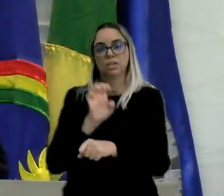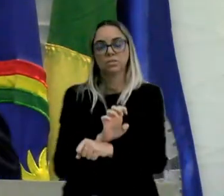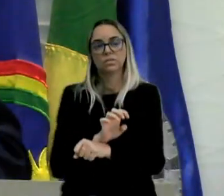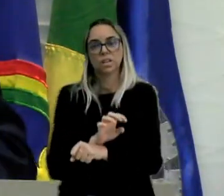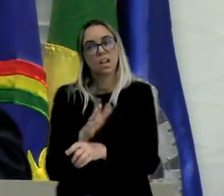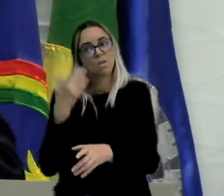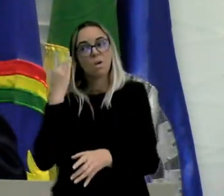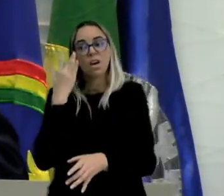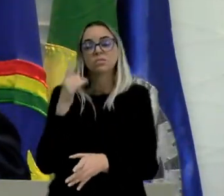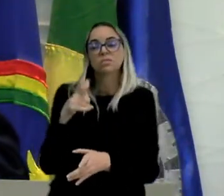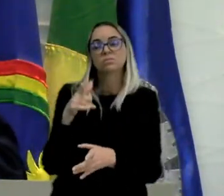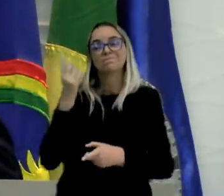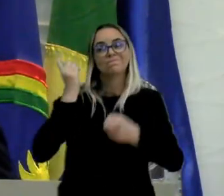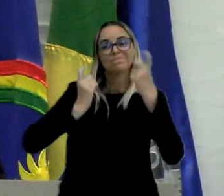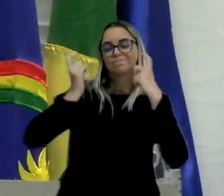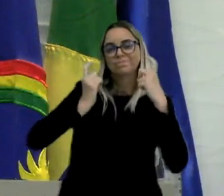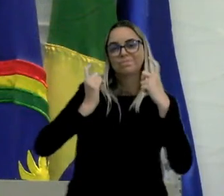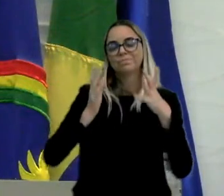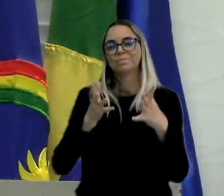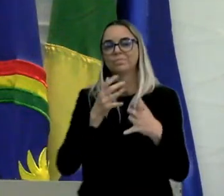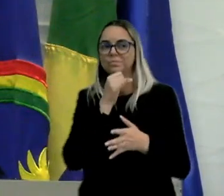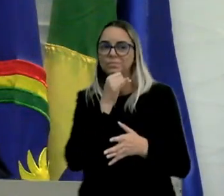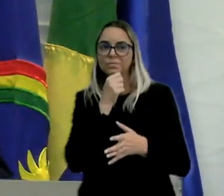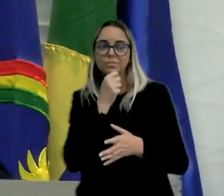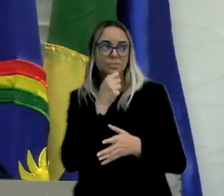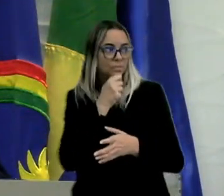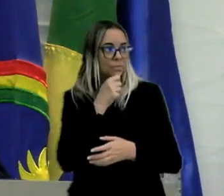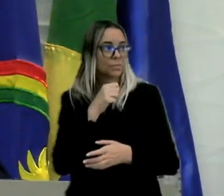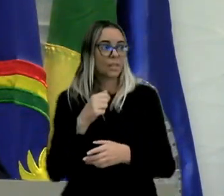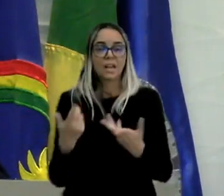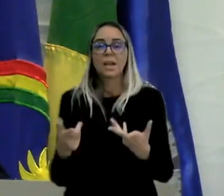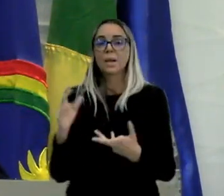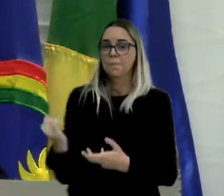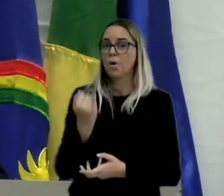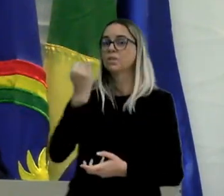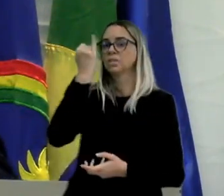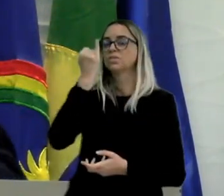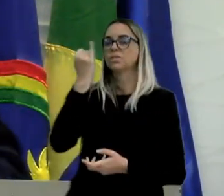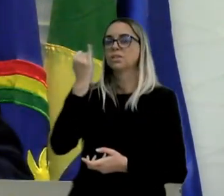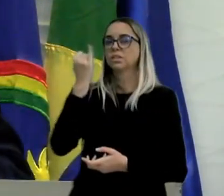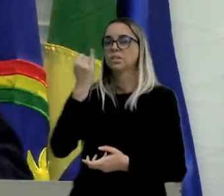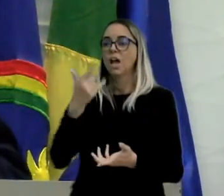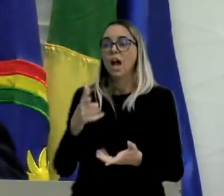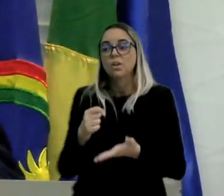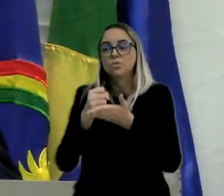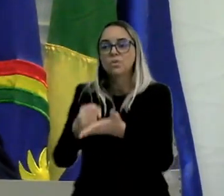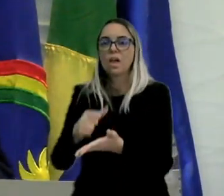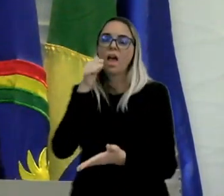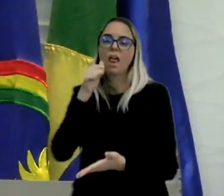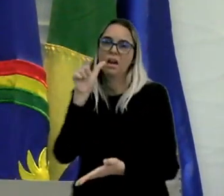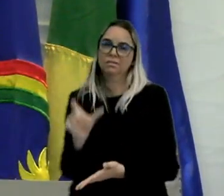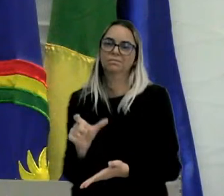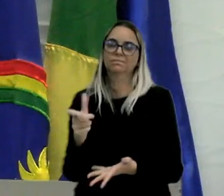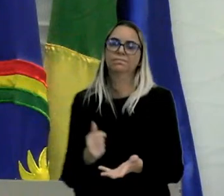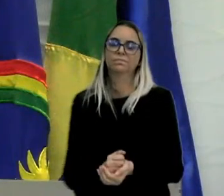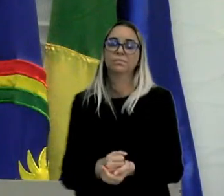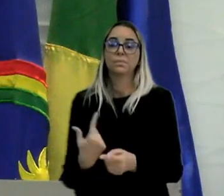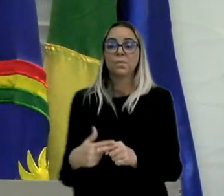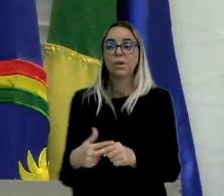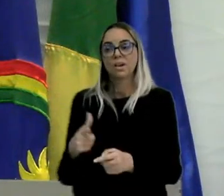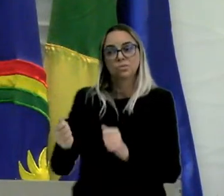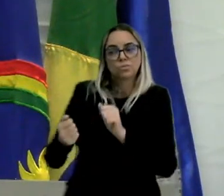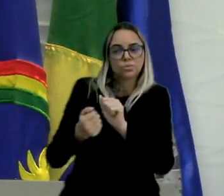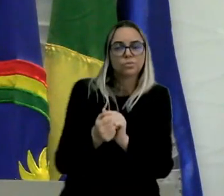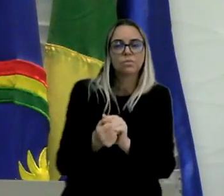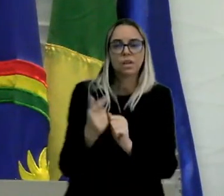ainda de de ver essa esse abastecimento que seria muito importante e serve até para ela né paraa deputada pegar uma carona nesse